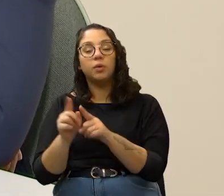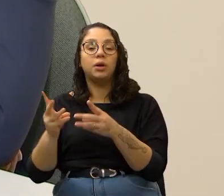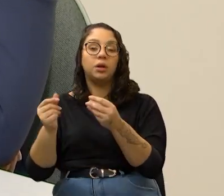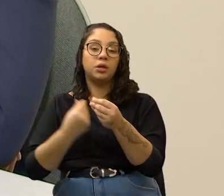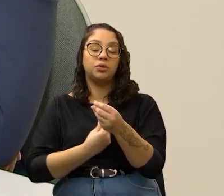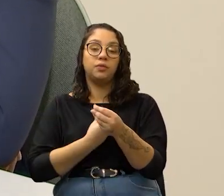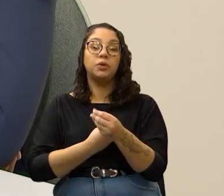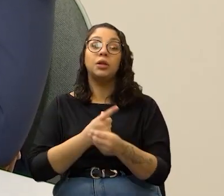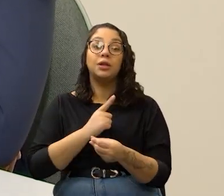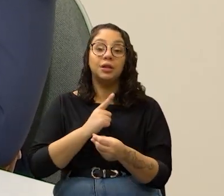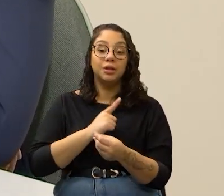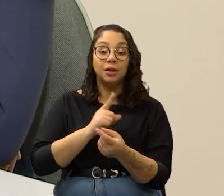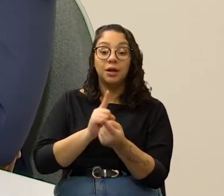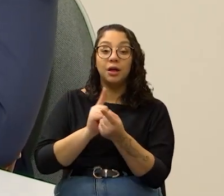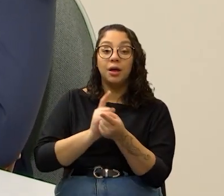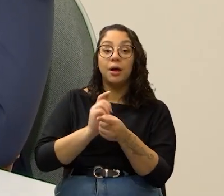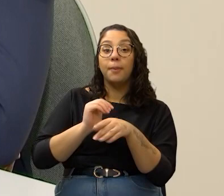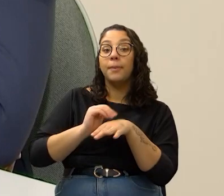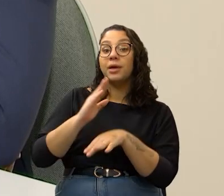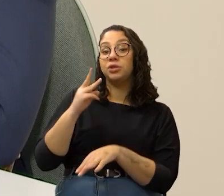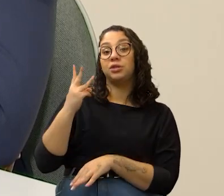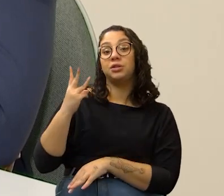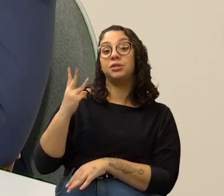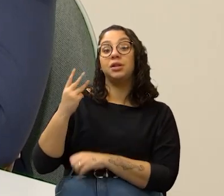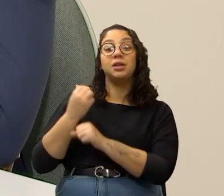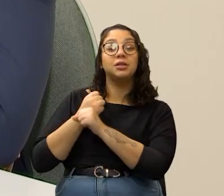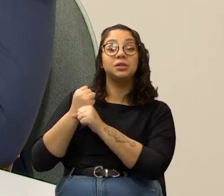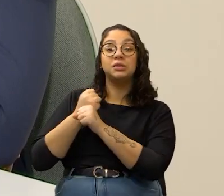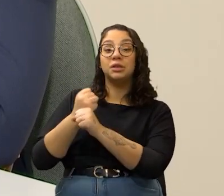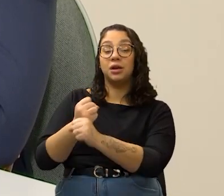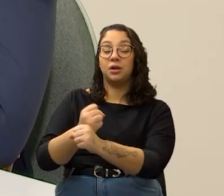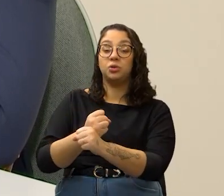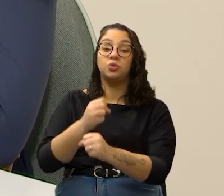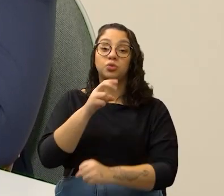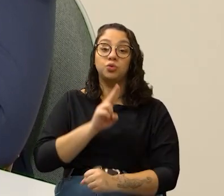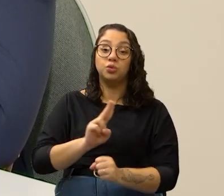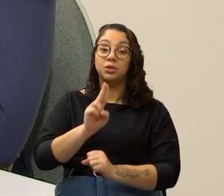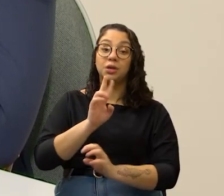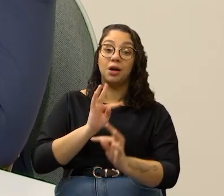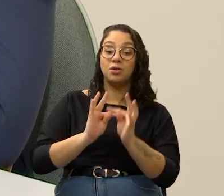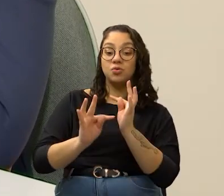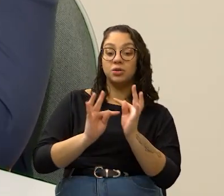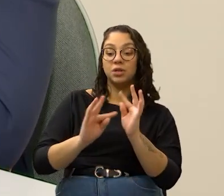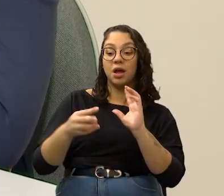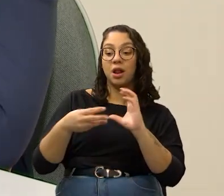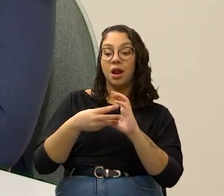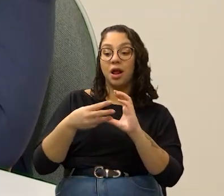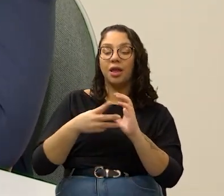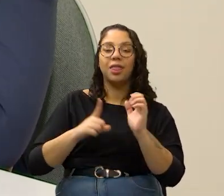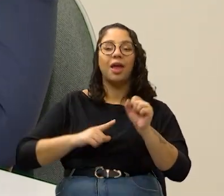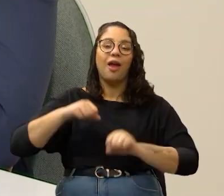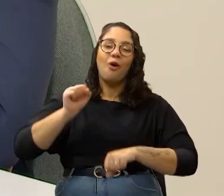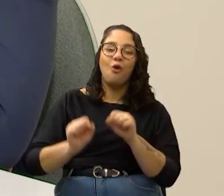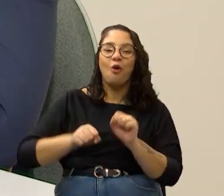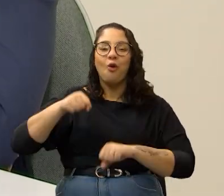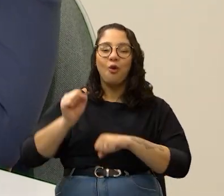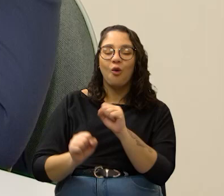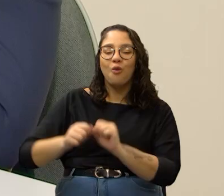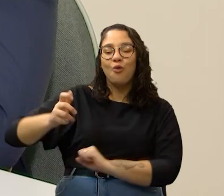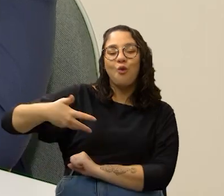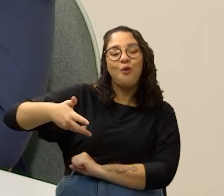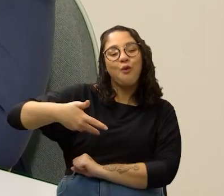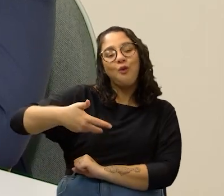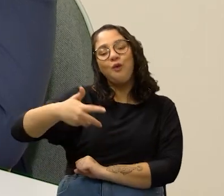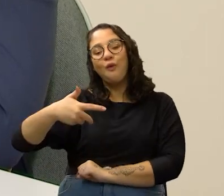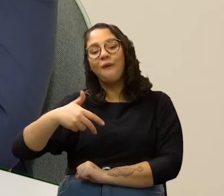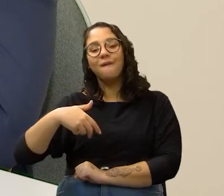exemplo, eu tenho pacientes com mais de 3 anos de tratamento, né, com a utilização das células que estão correndo, felizes